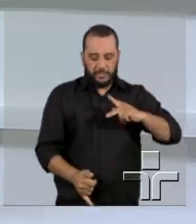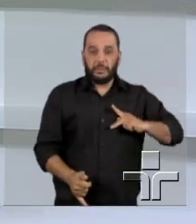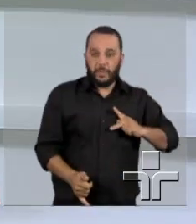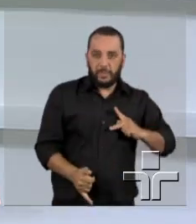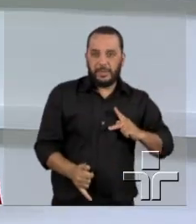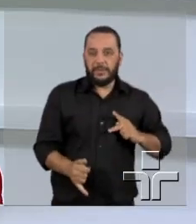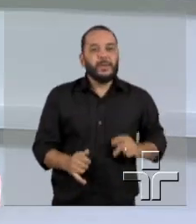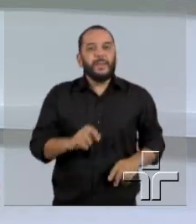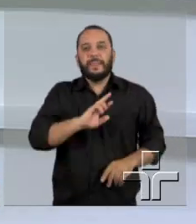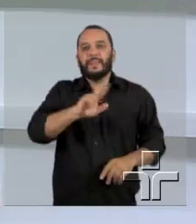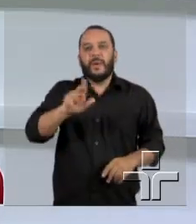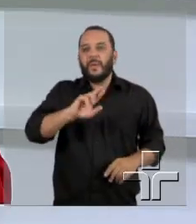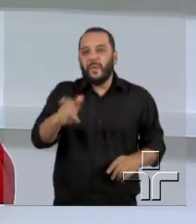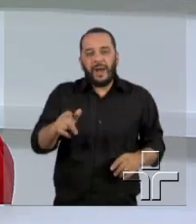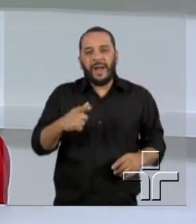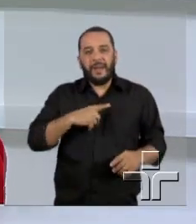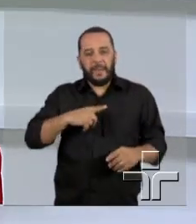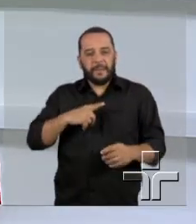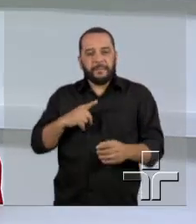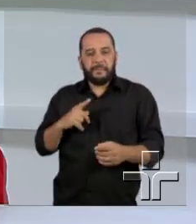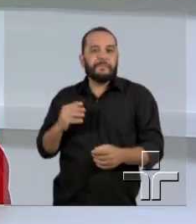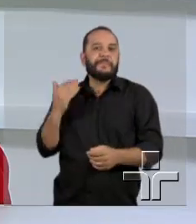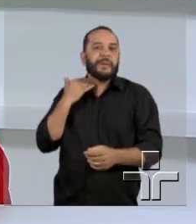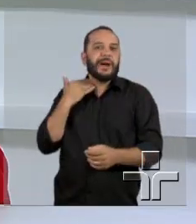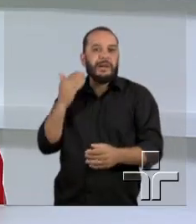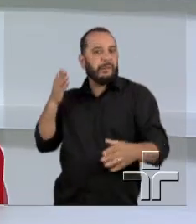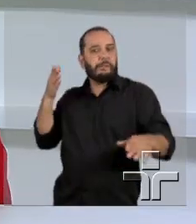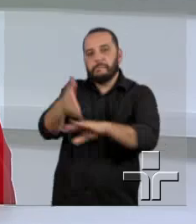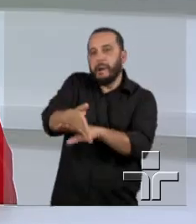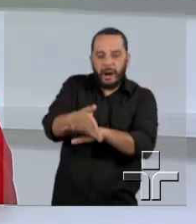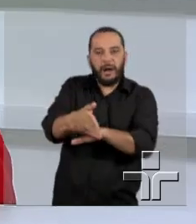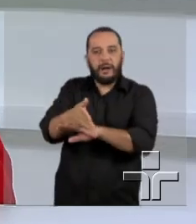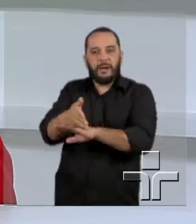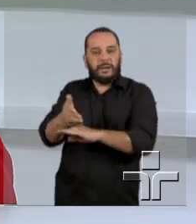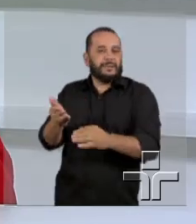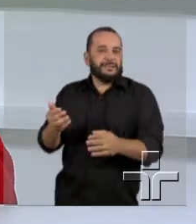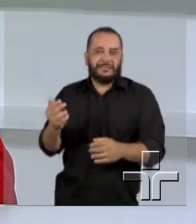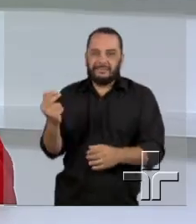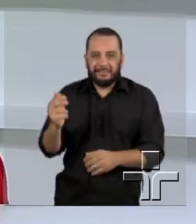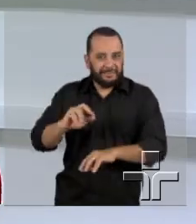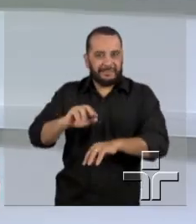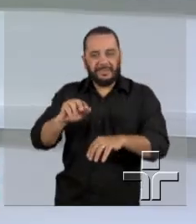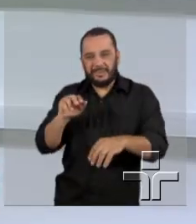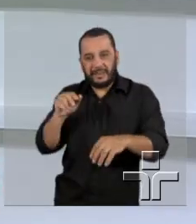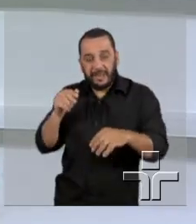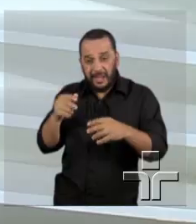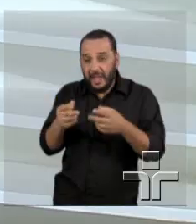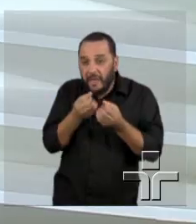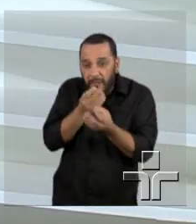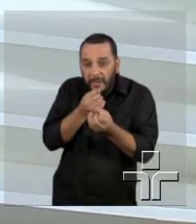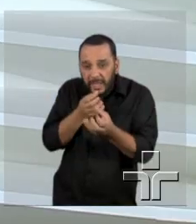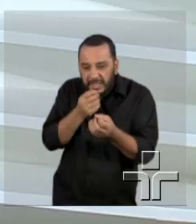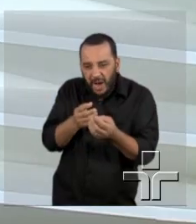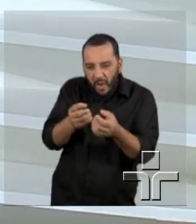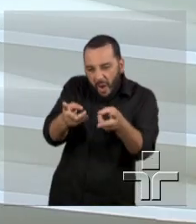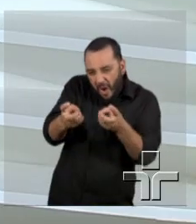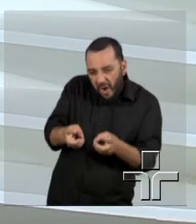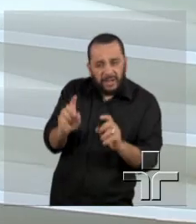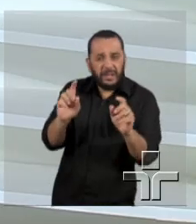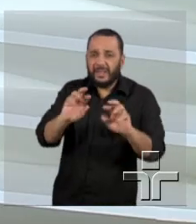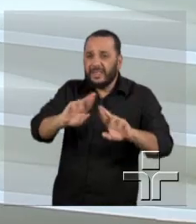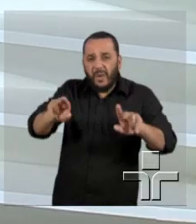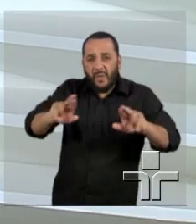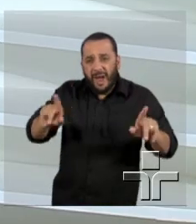sigilo bancário, porque ele não traz aos órgãos de investigação toda a movimentação, todas as informações. Ele traz uma